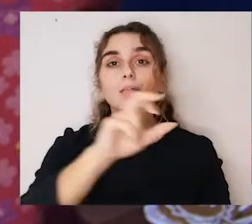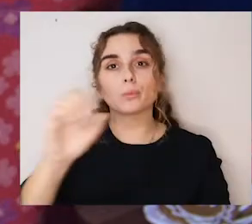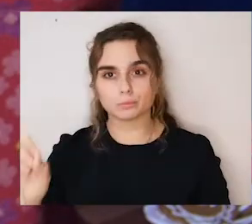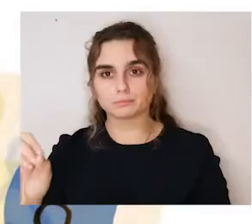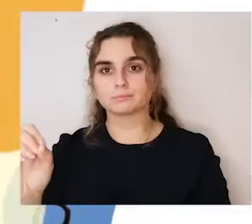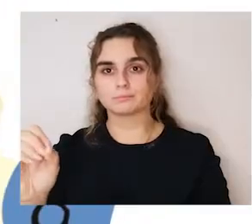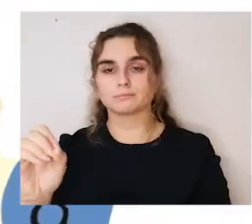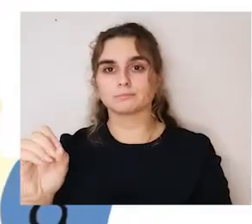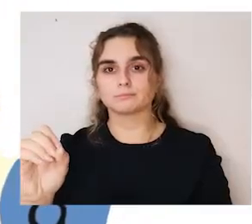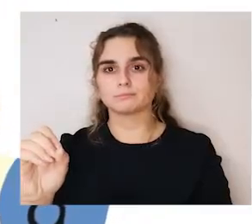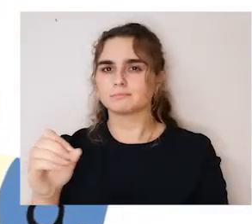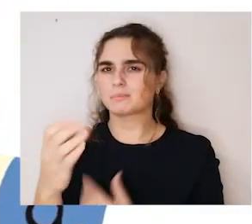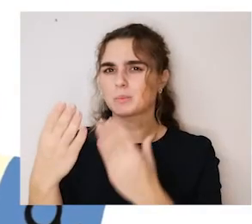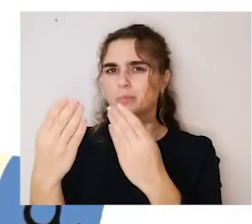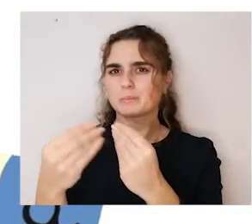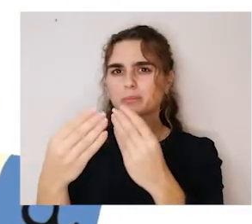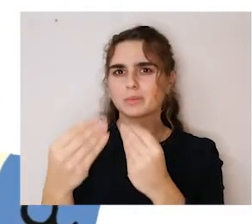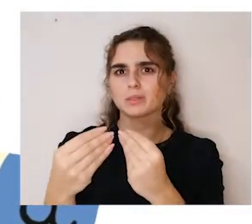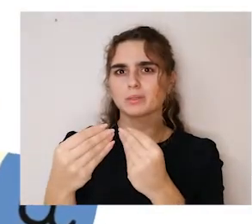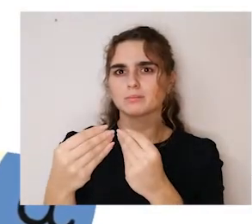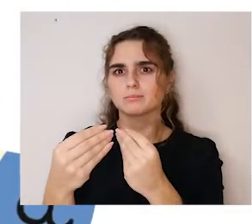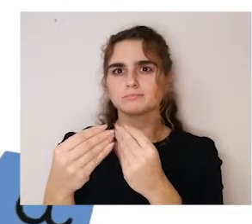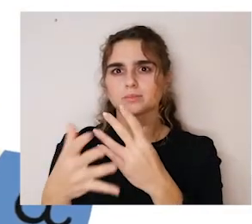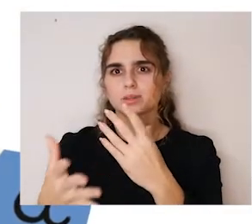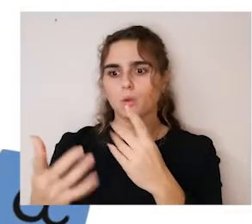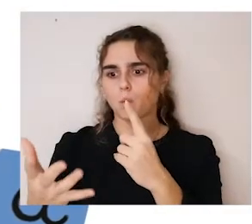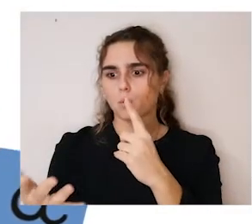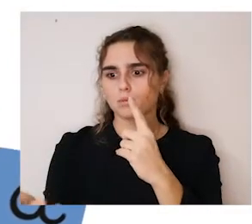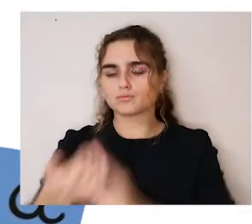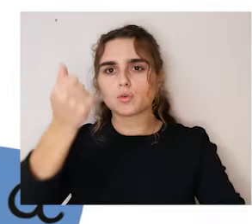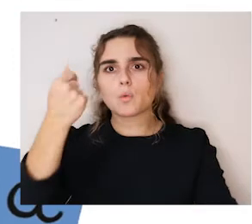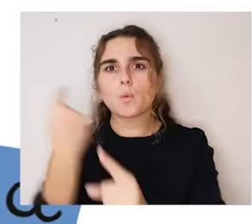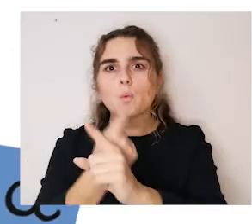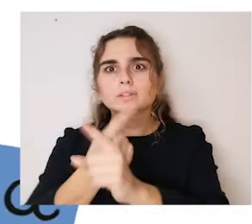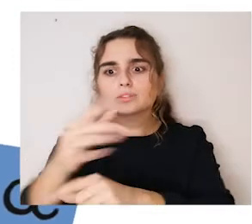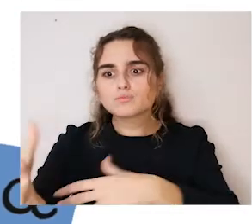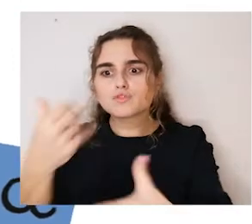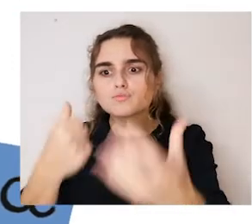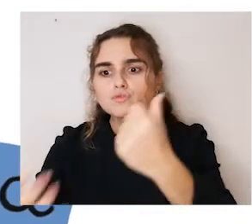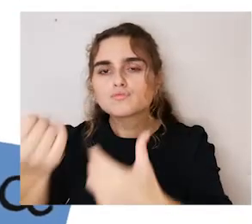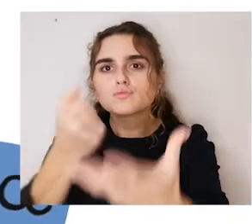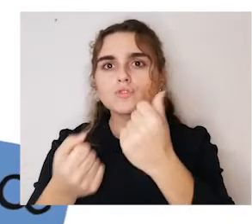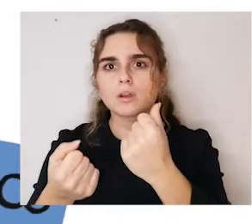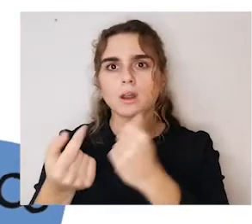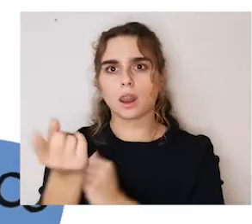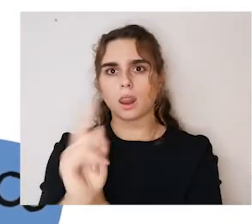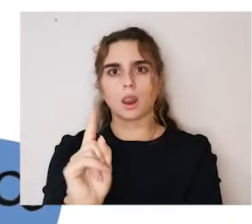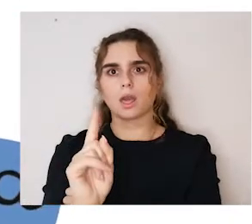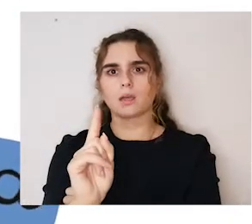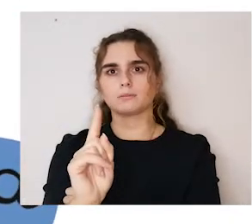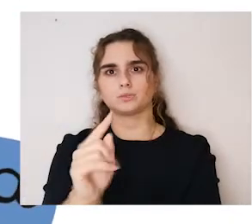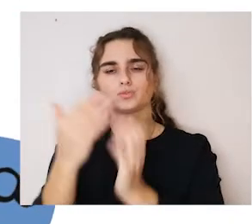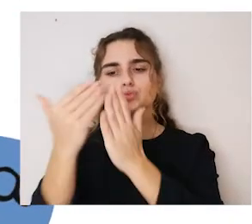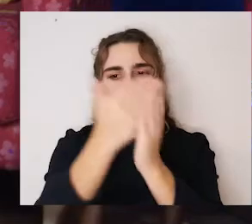de errar. Não tenhas medo de chegar mais longe. De estudar os temas que mais te